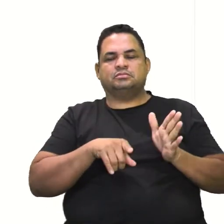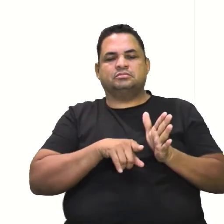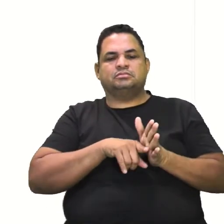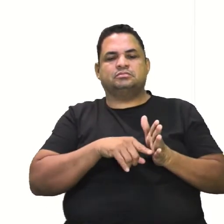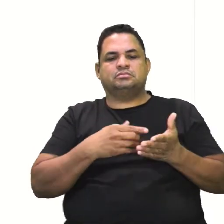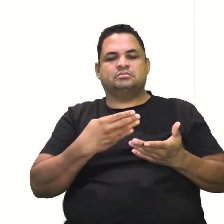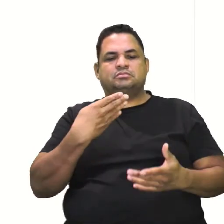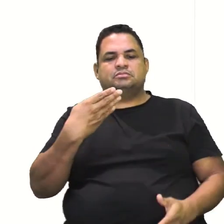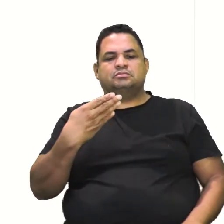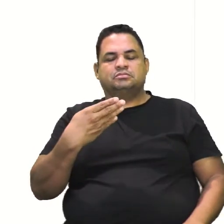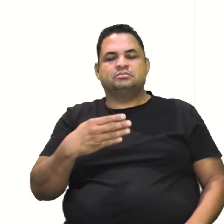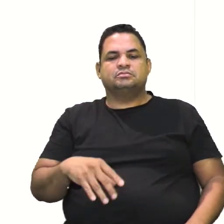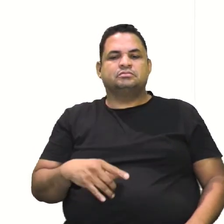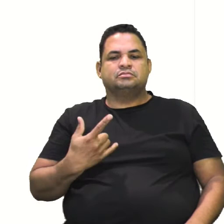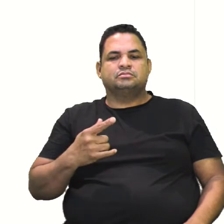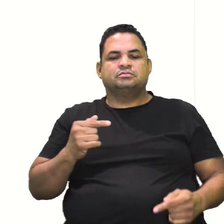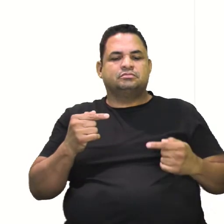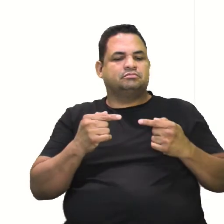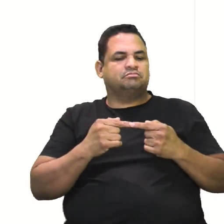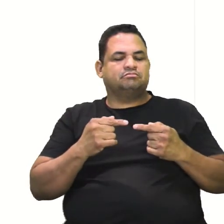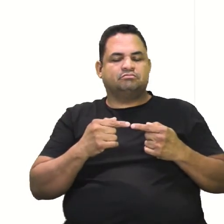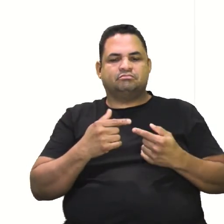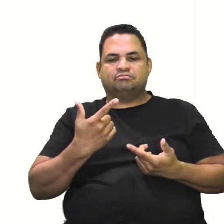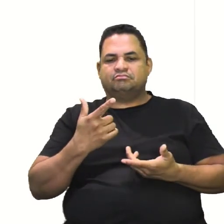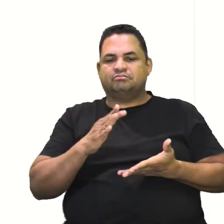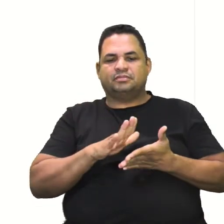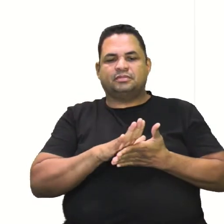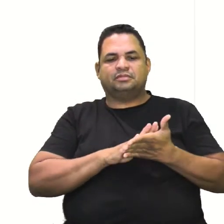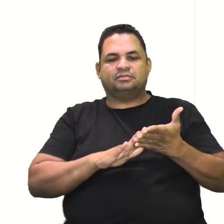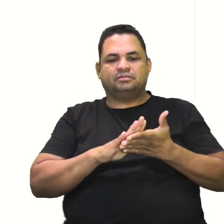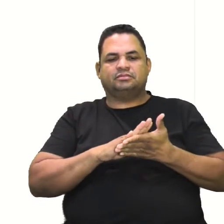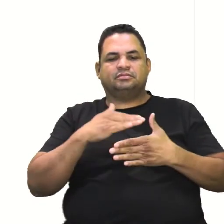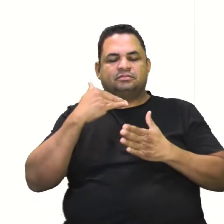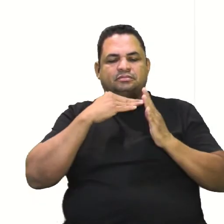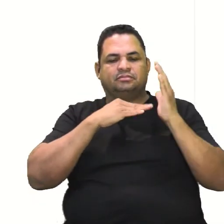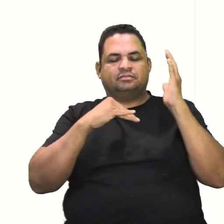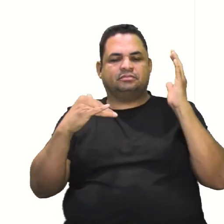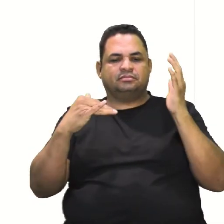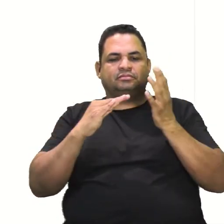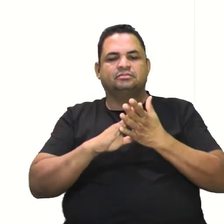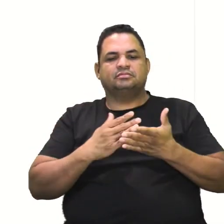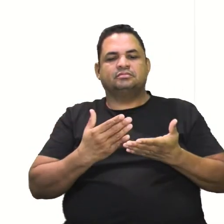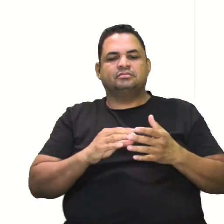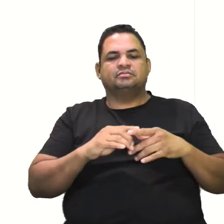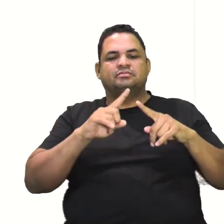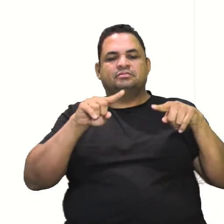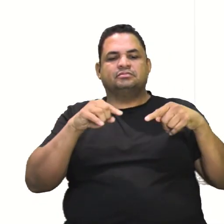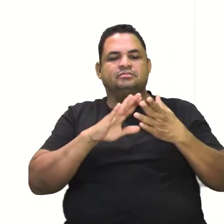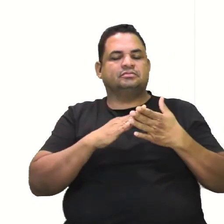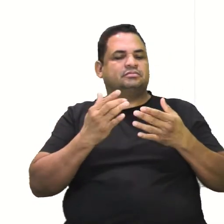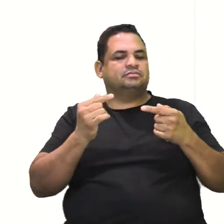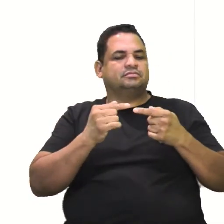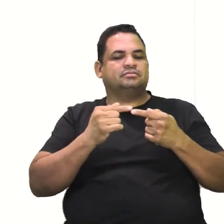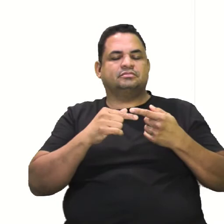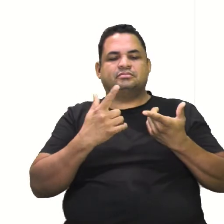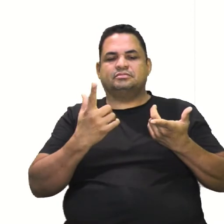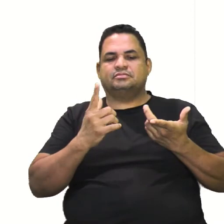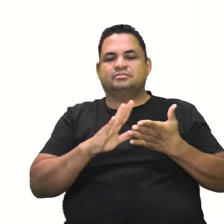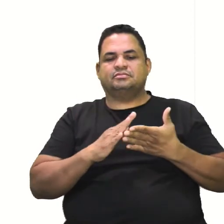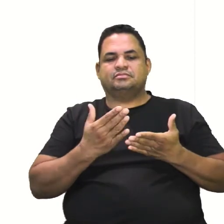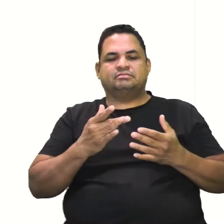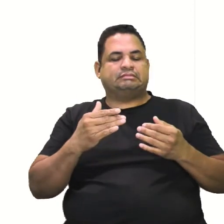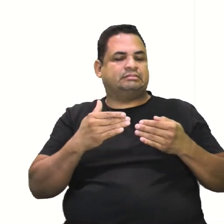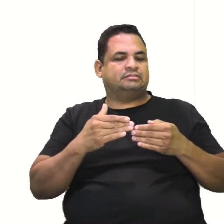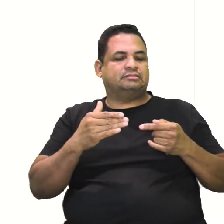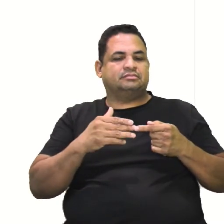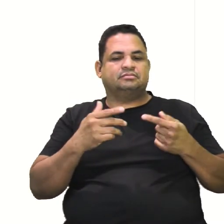toca, negativo. né? Não toca em mim, né? Quando na paródia de função quadrática, delta negativo não toca em mim,